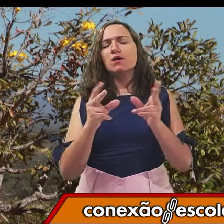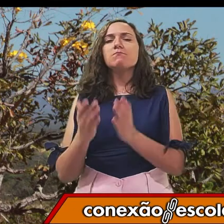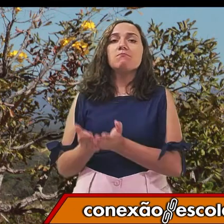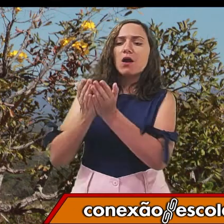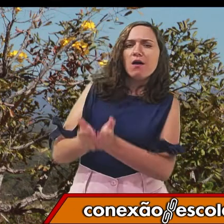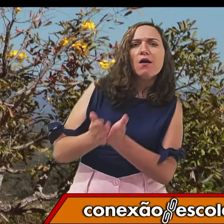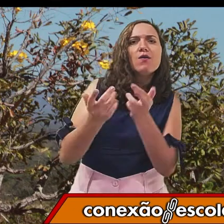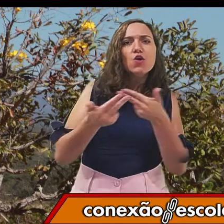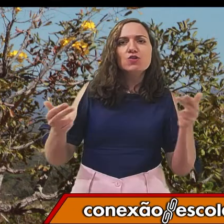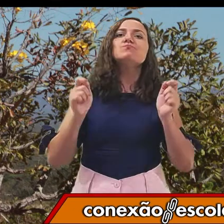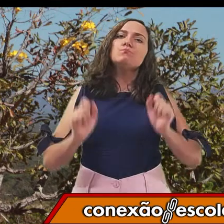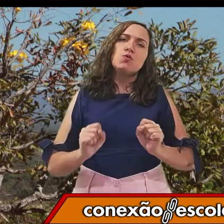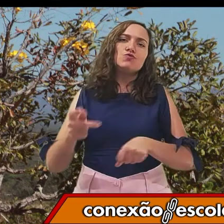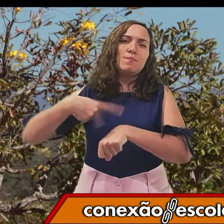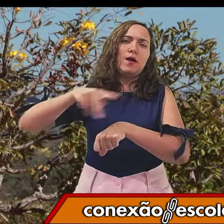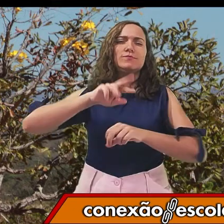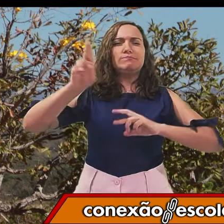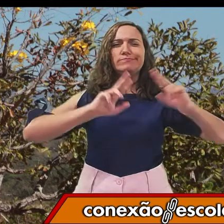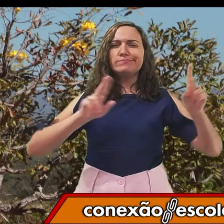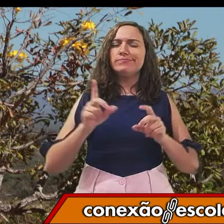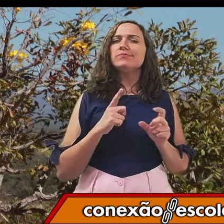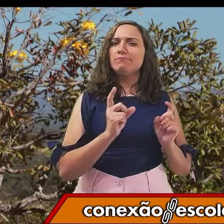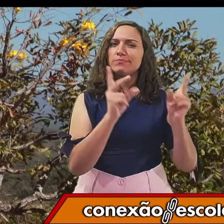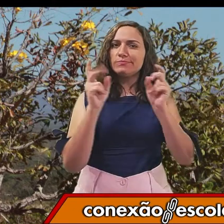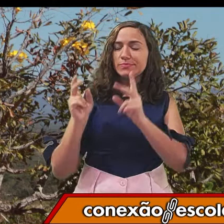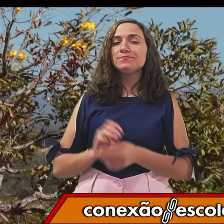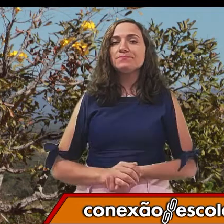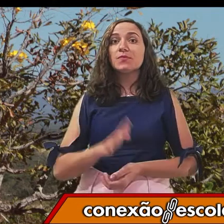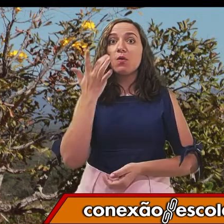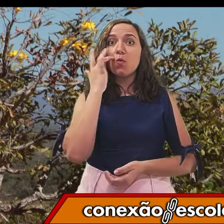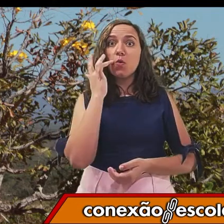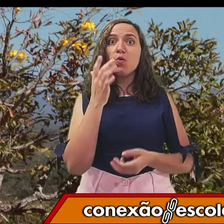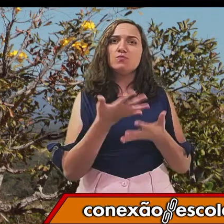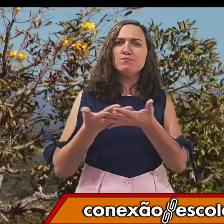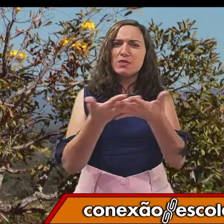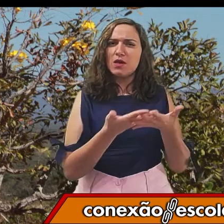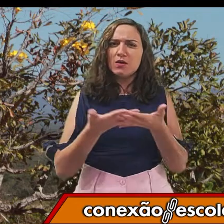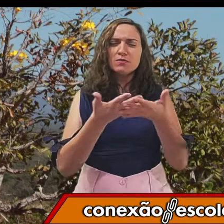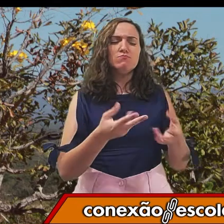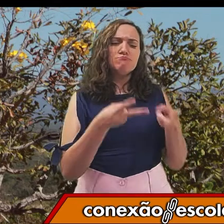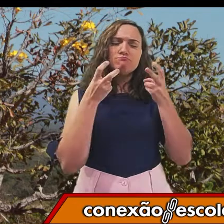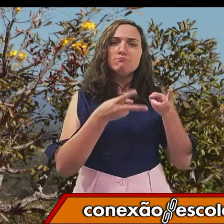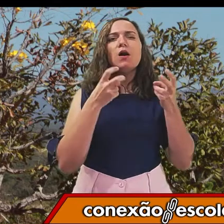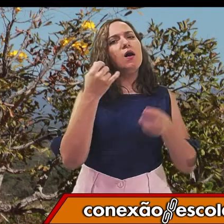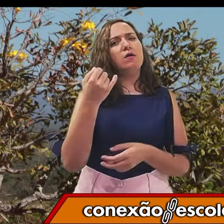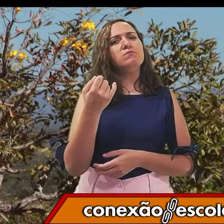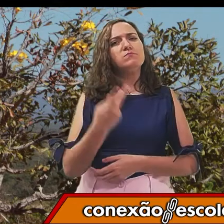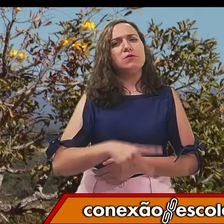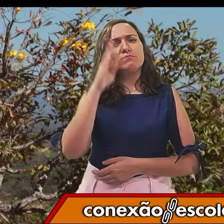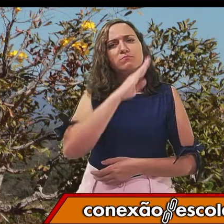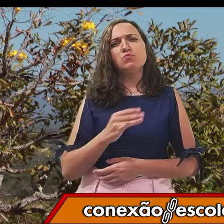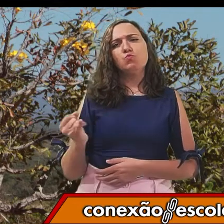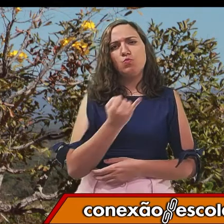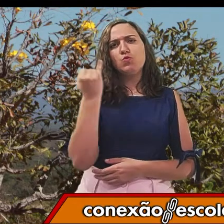com outras nações. A mineração, ela foi um fator muito importante para o Brasil colonial. A busca